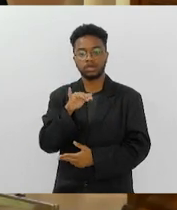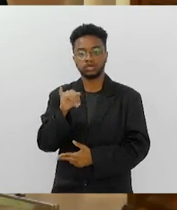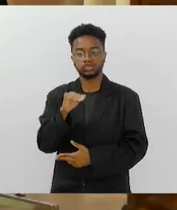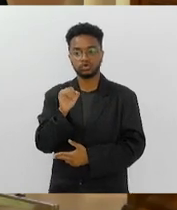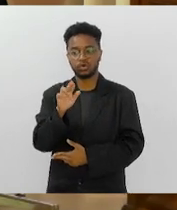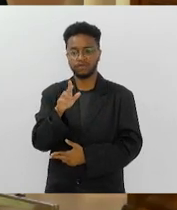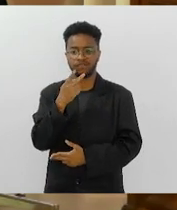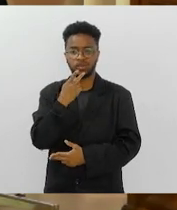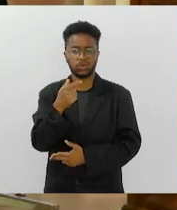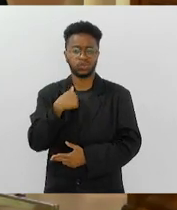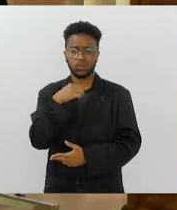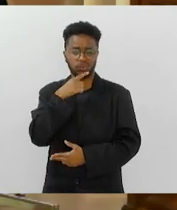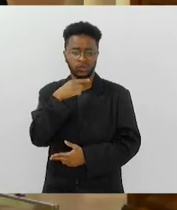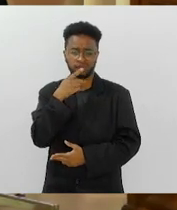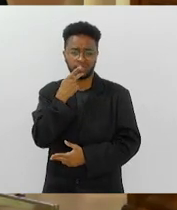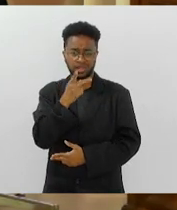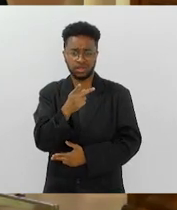dele,